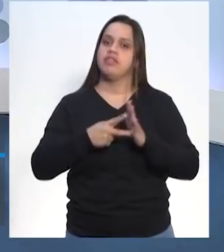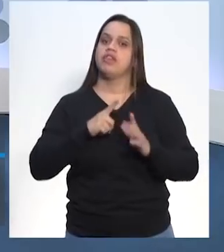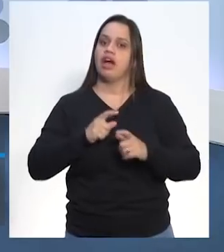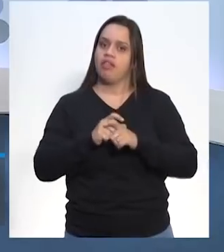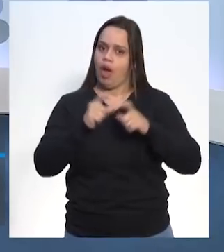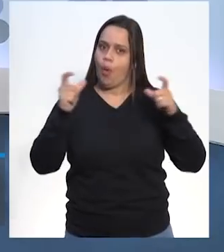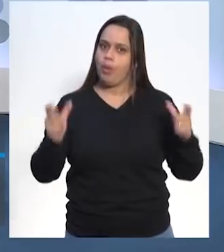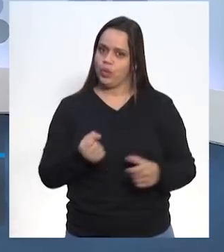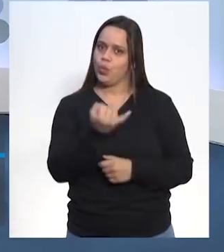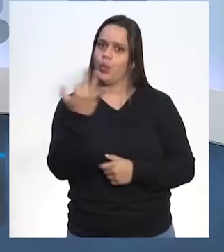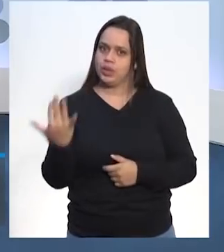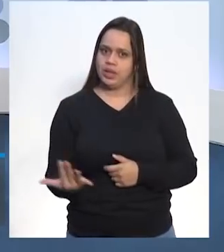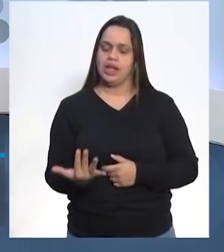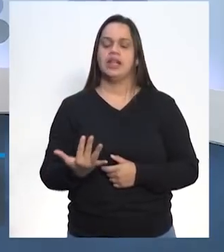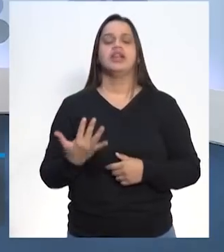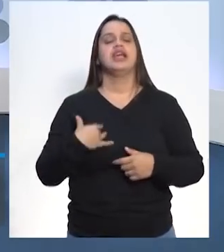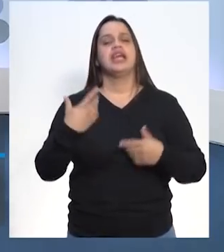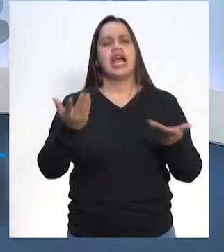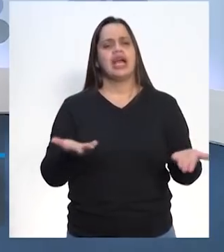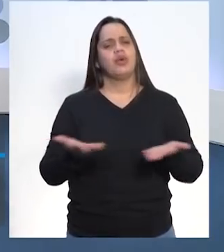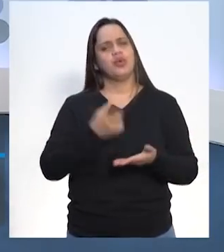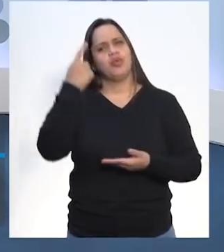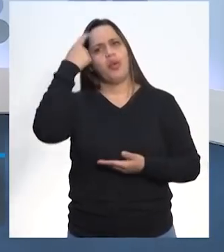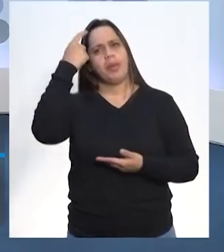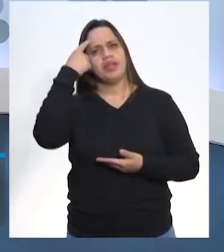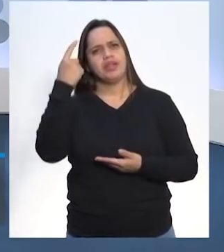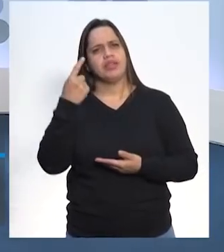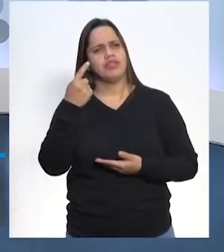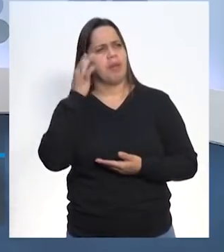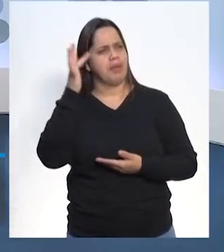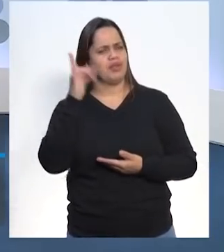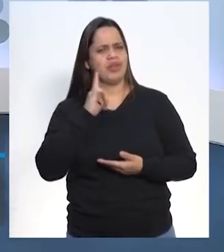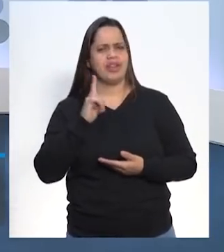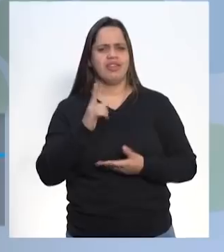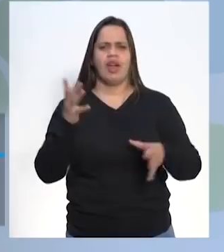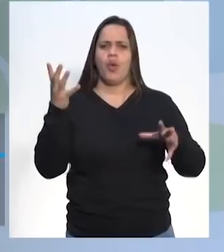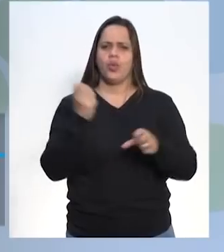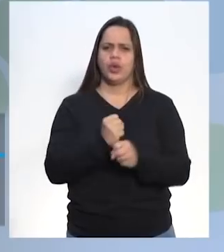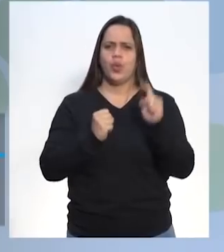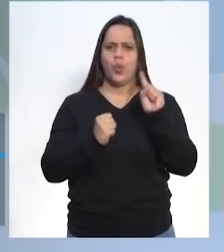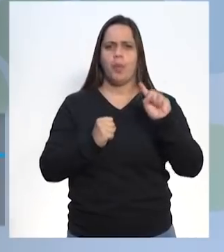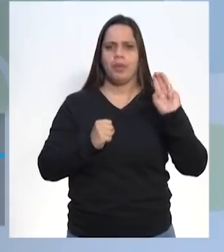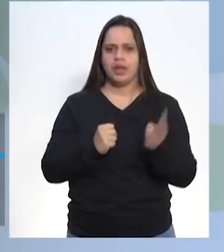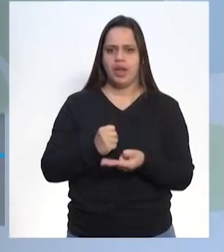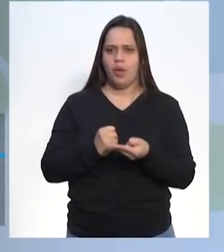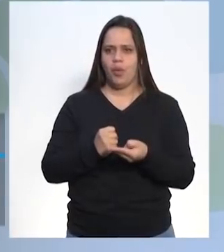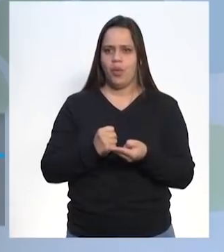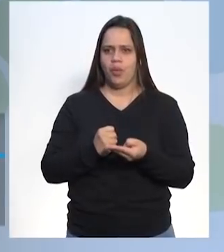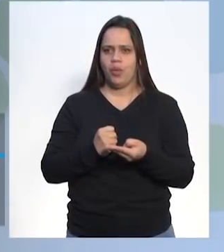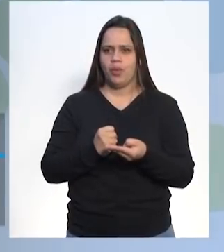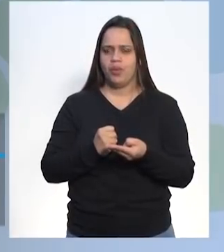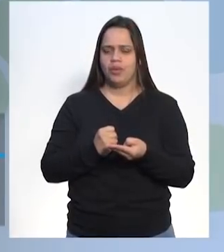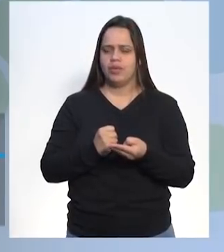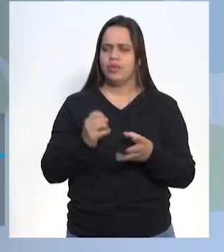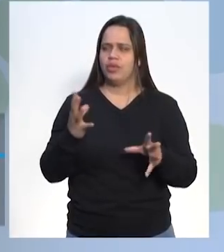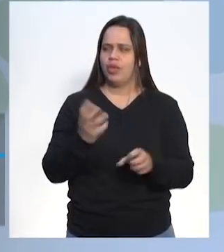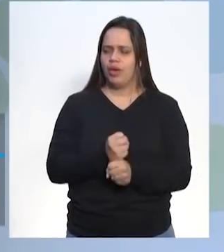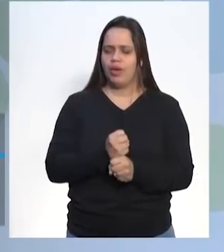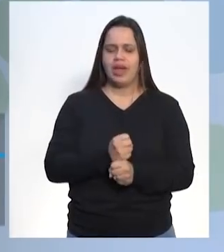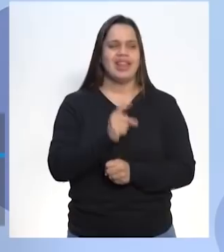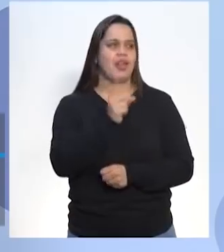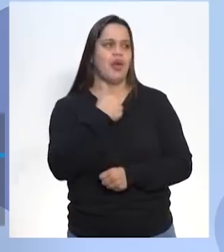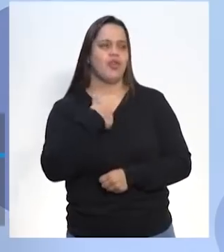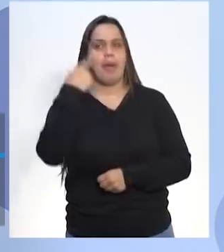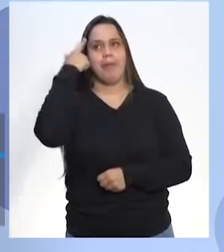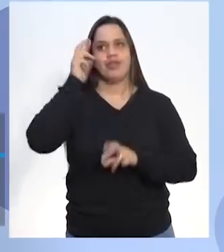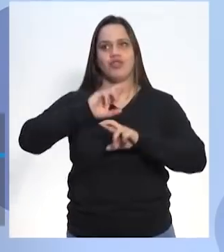Sim. E aí eu fico imaginando, já pensou ter que contar 1 milhão de pedrinhas? Não, eu fico pensando carregar essas pedrinhas. É a pior